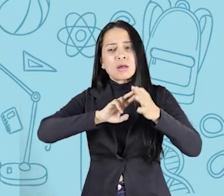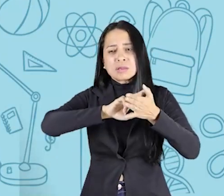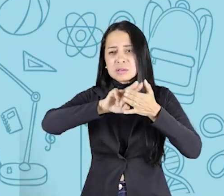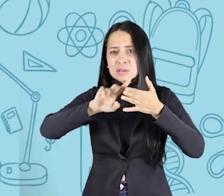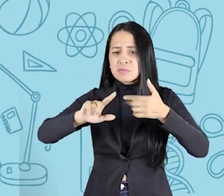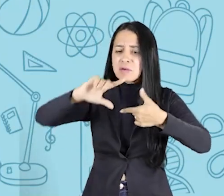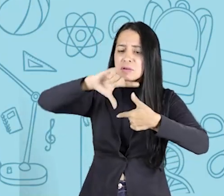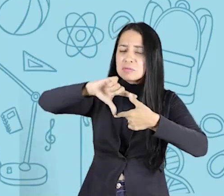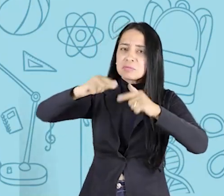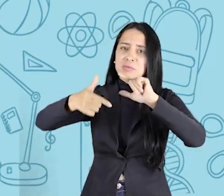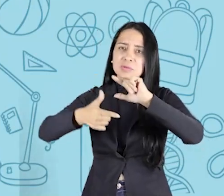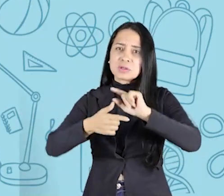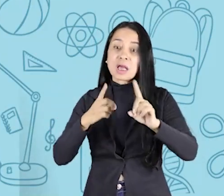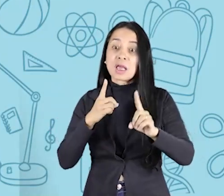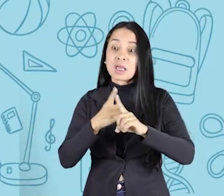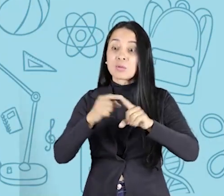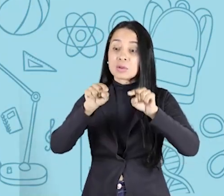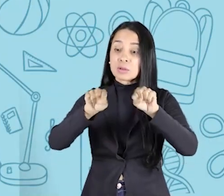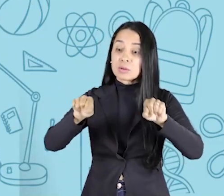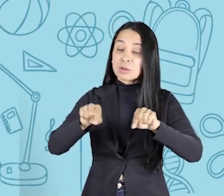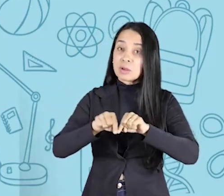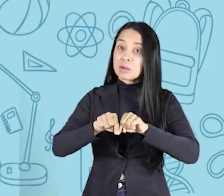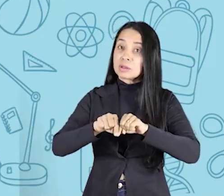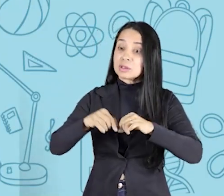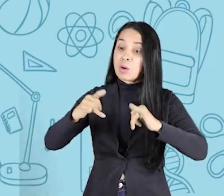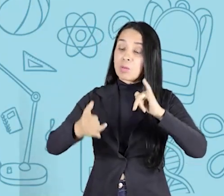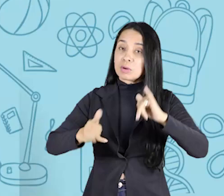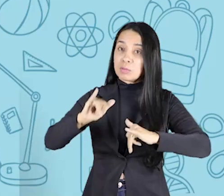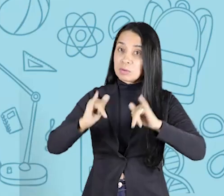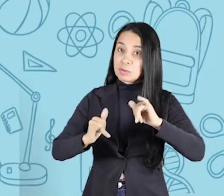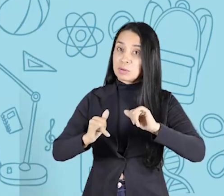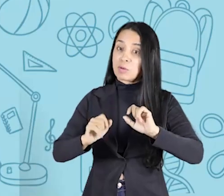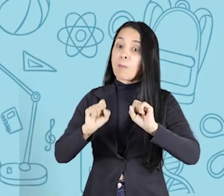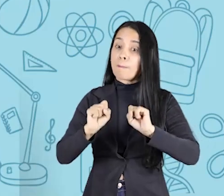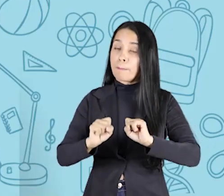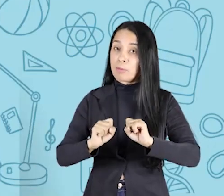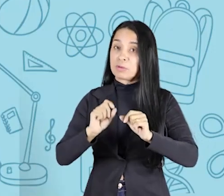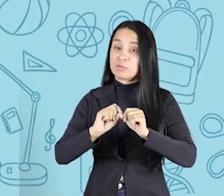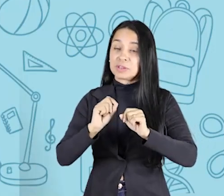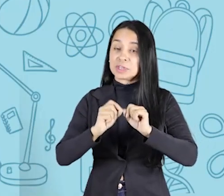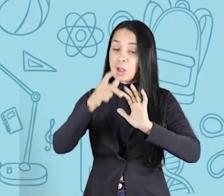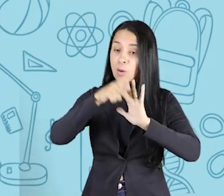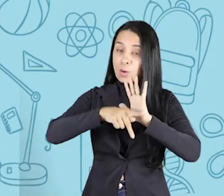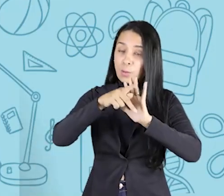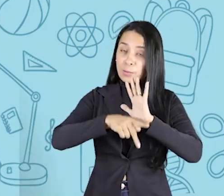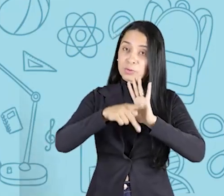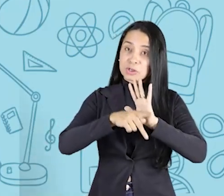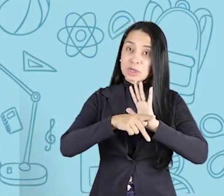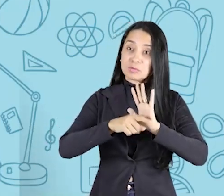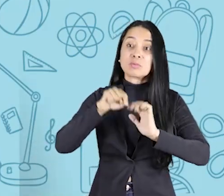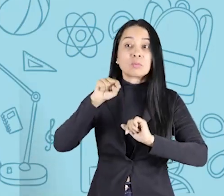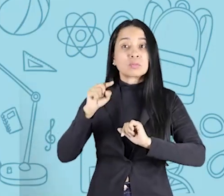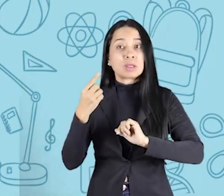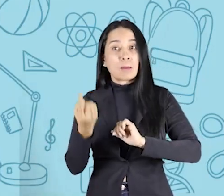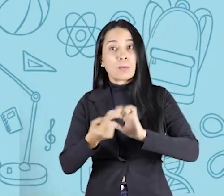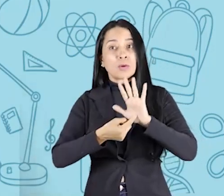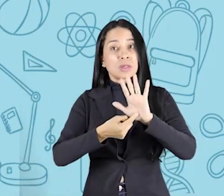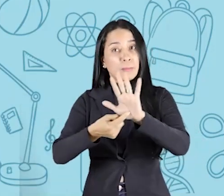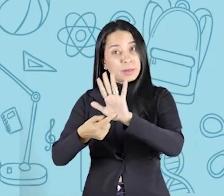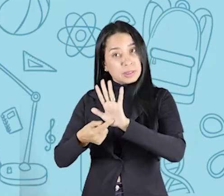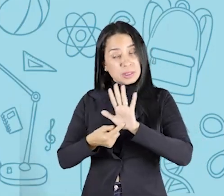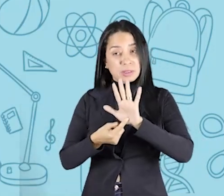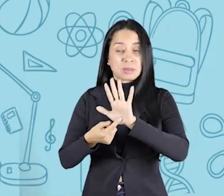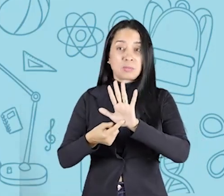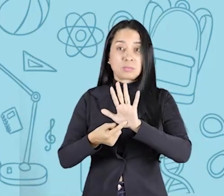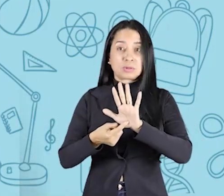geométricas encontradas no nosso laboratório, foi possível realizar o projeto da forma mais adequada possível, e assim repassamos ao público em forma de grupo. O